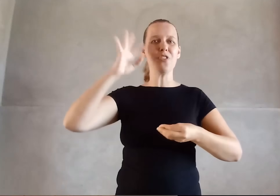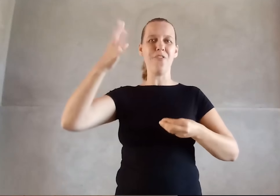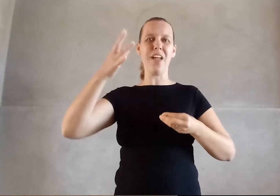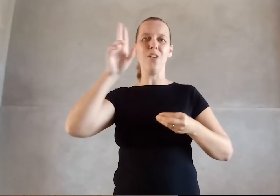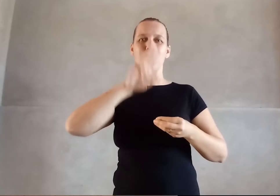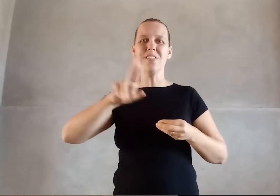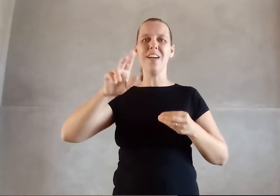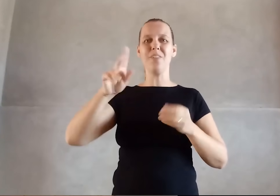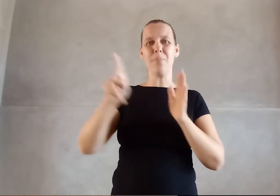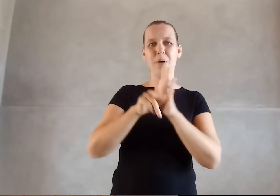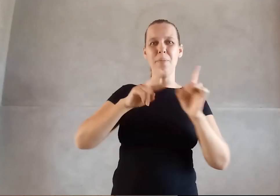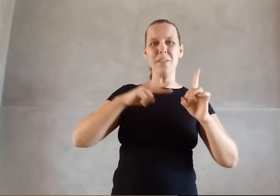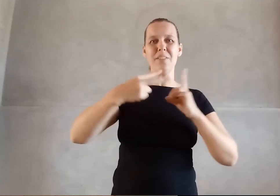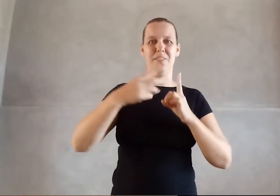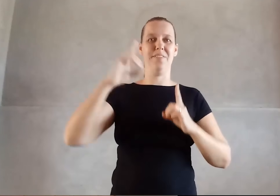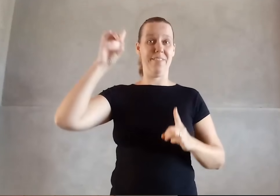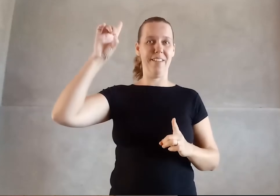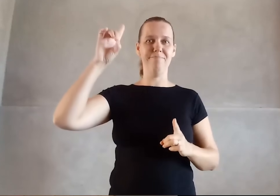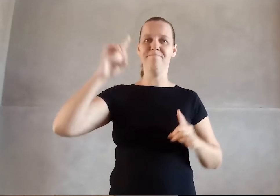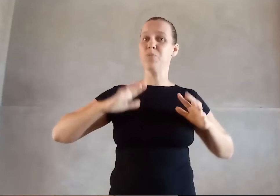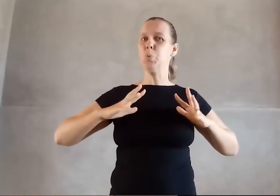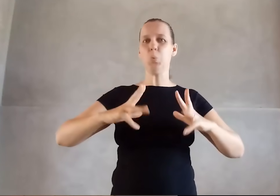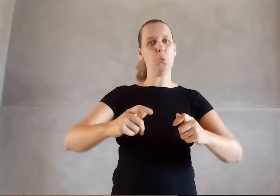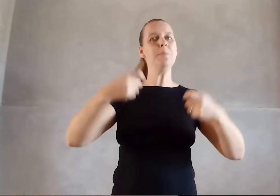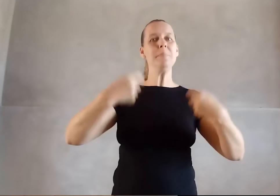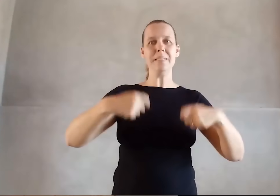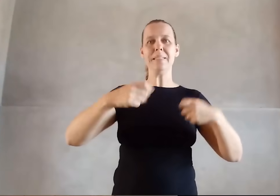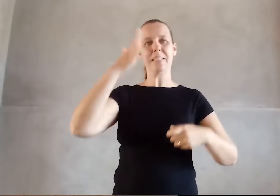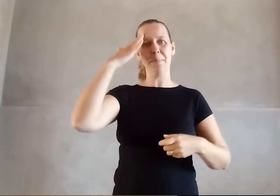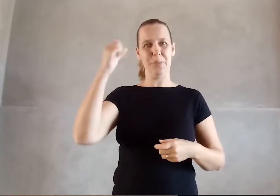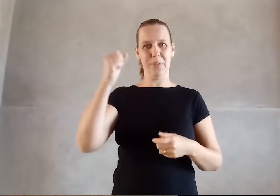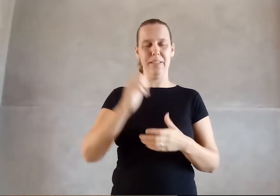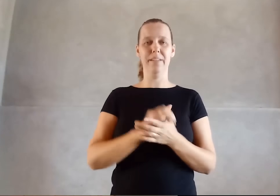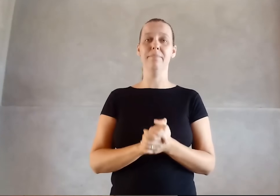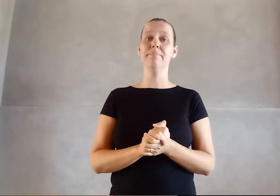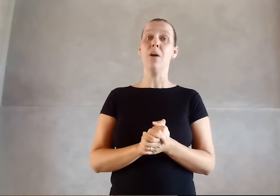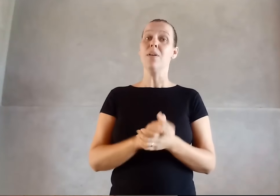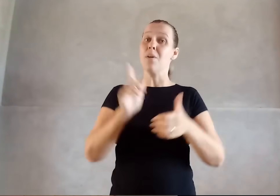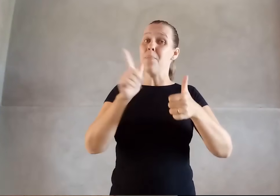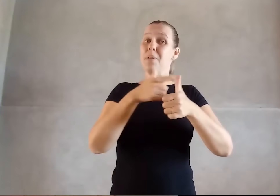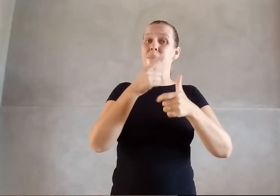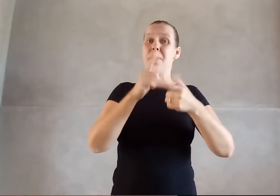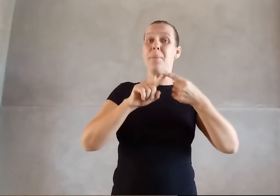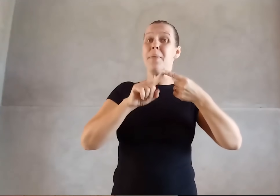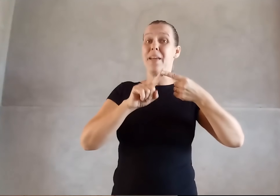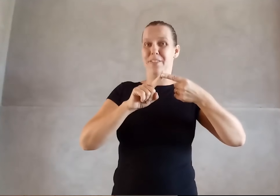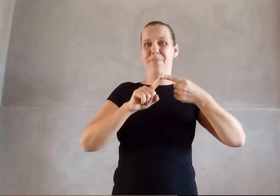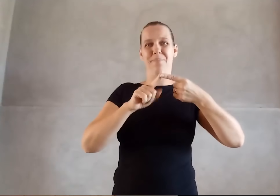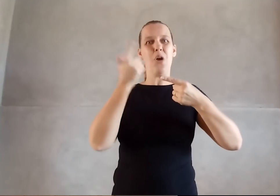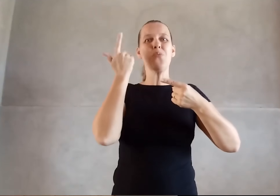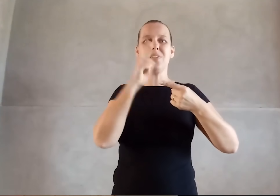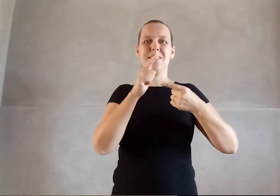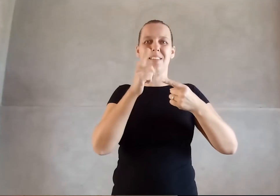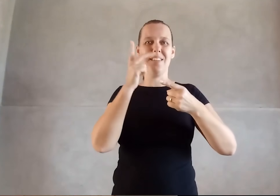É enxergar a realidade e soluções para elas na perspectiva de Deus. Todos precisamos de